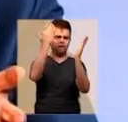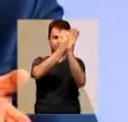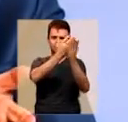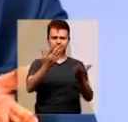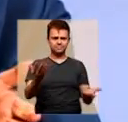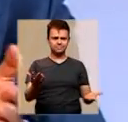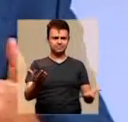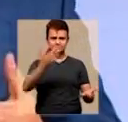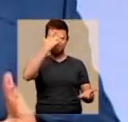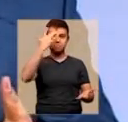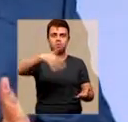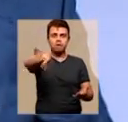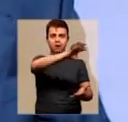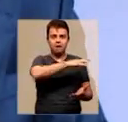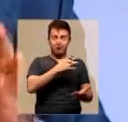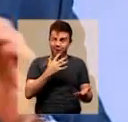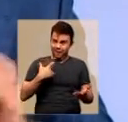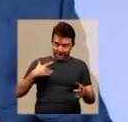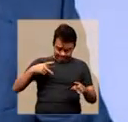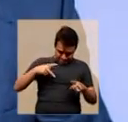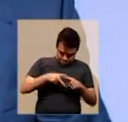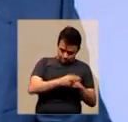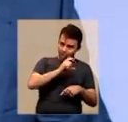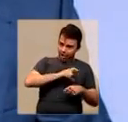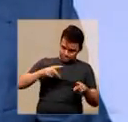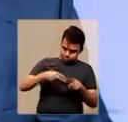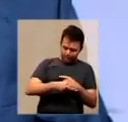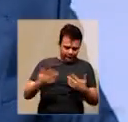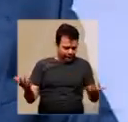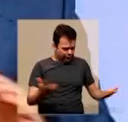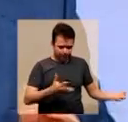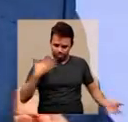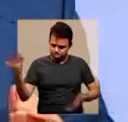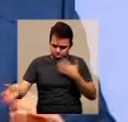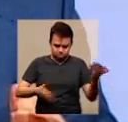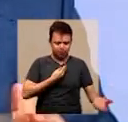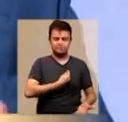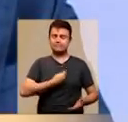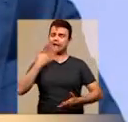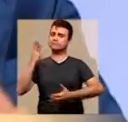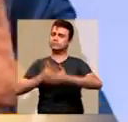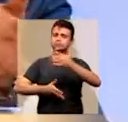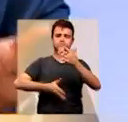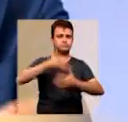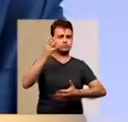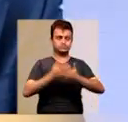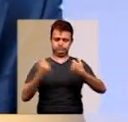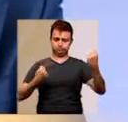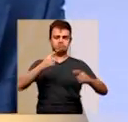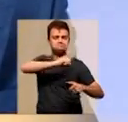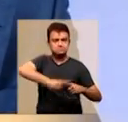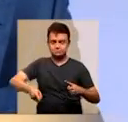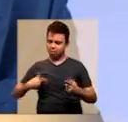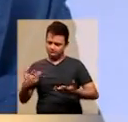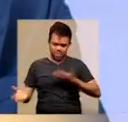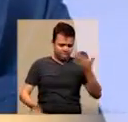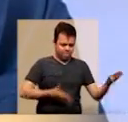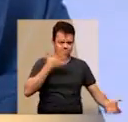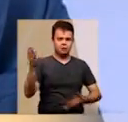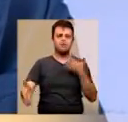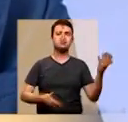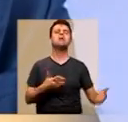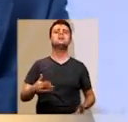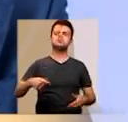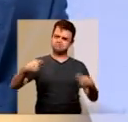está nos assistindo, a pessoa ficar sem dirigir. É terrível. Complica toda a vida dela. Portanto, é hora